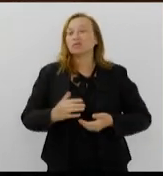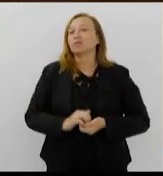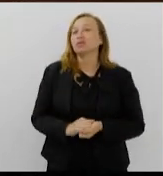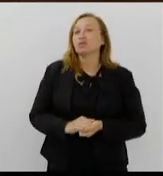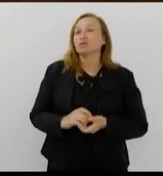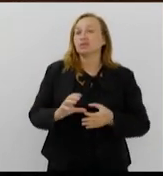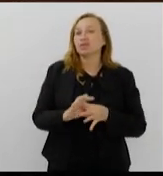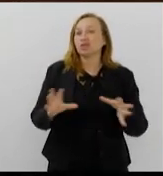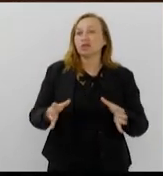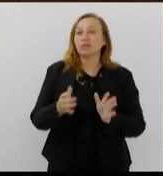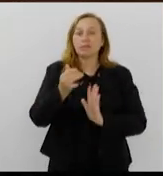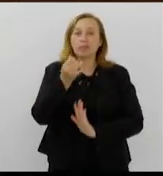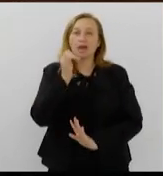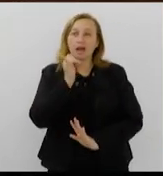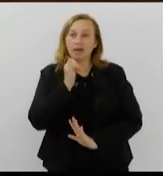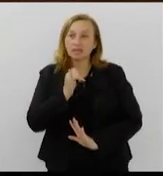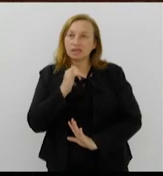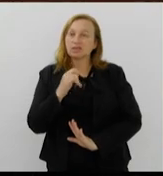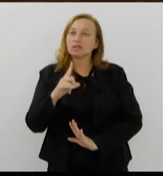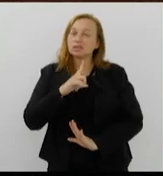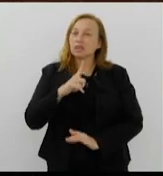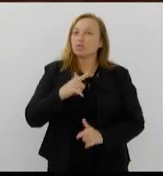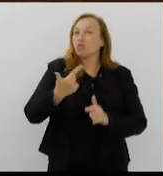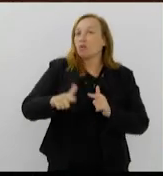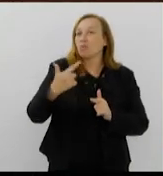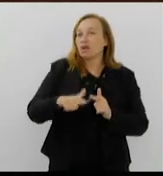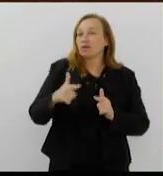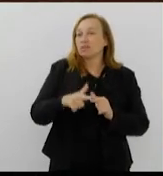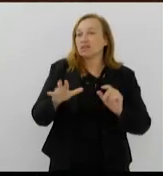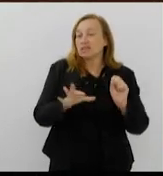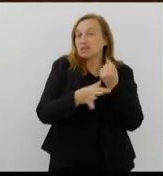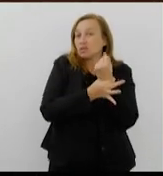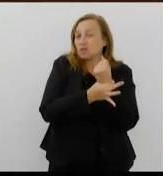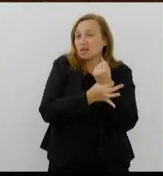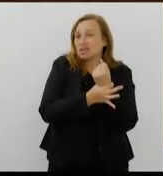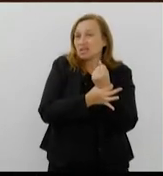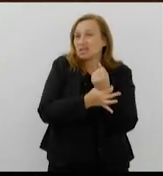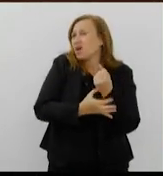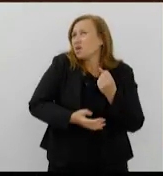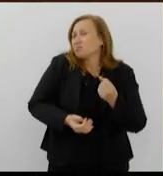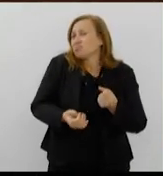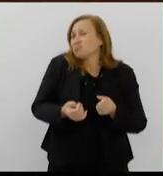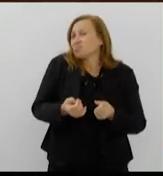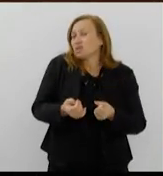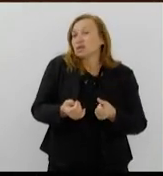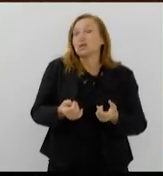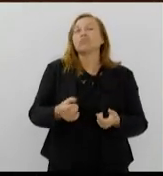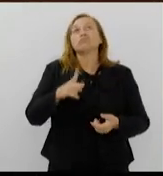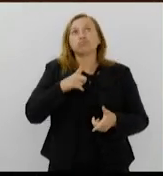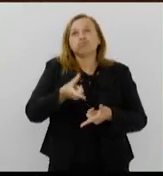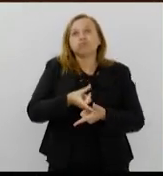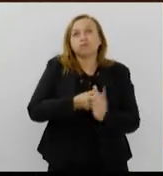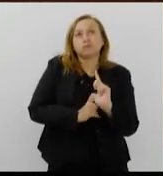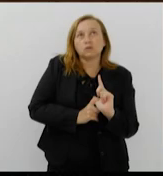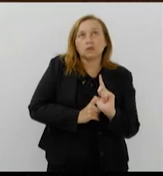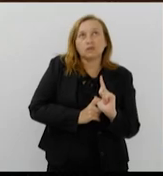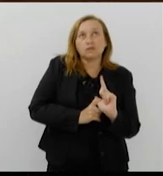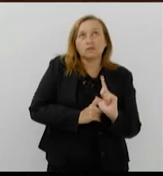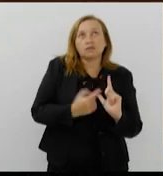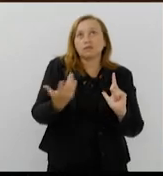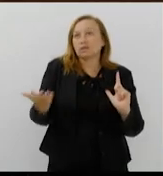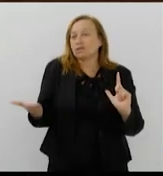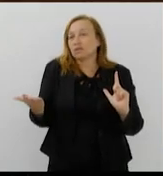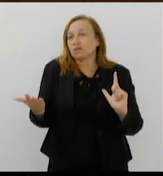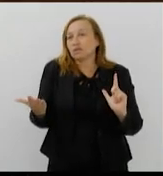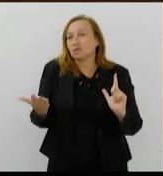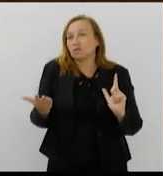isso aqui relatado, porque nós temos um problema de segurança quase insuperável. Nós temos uma dívida pendurada numa liminar, que se essa liminar cair, o